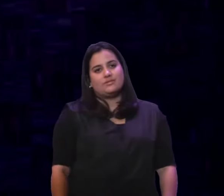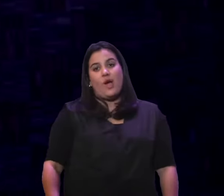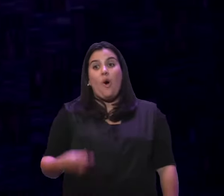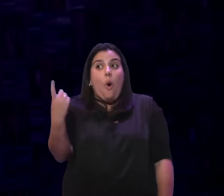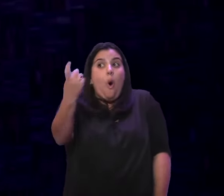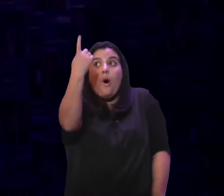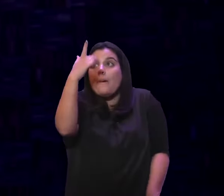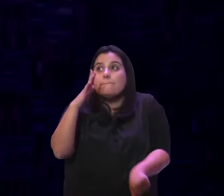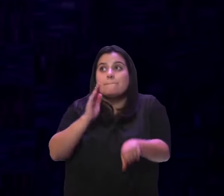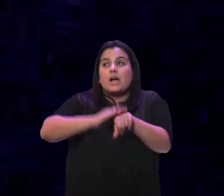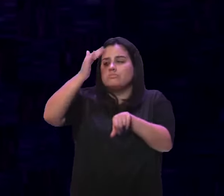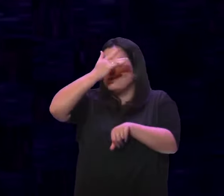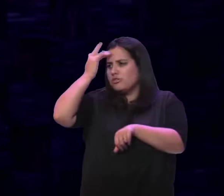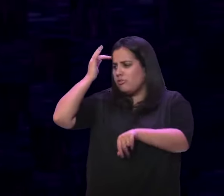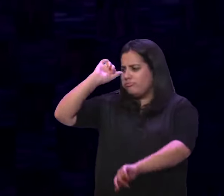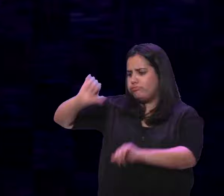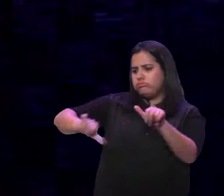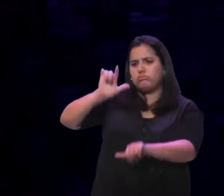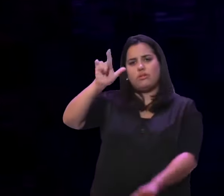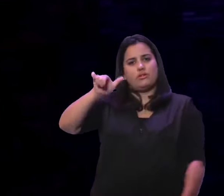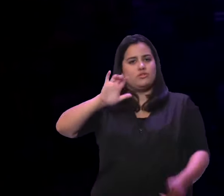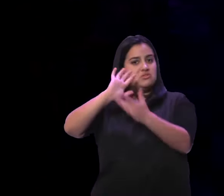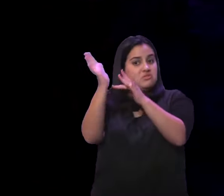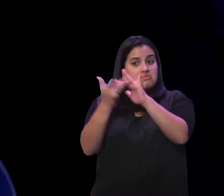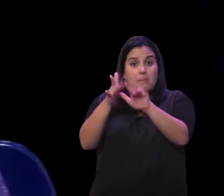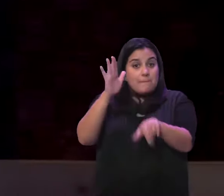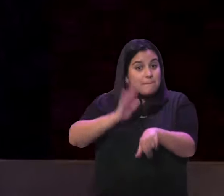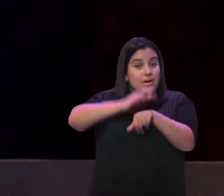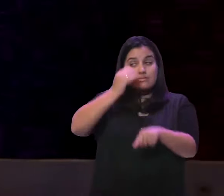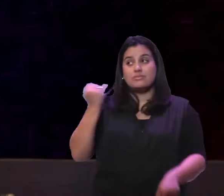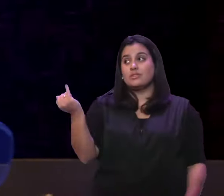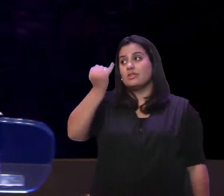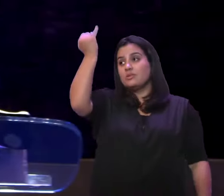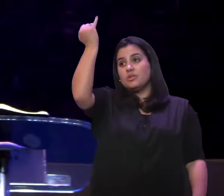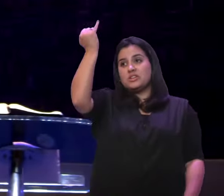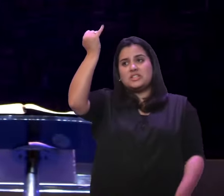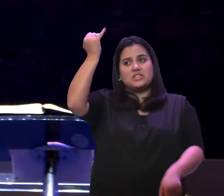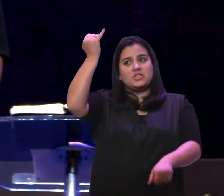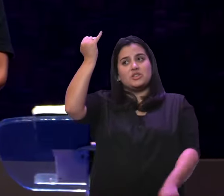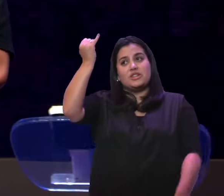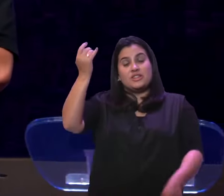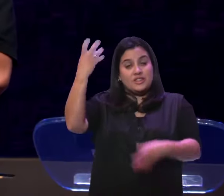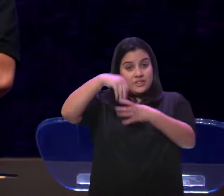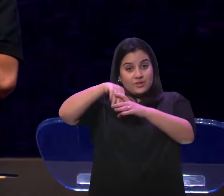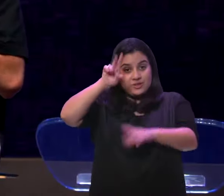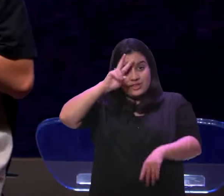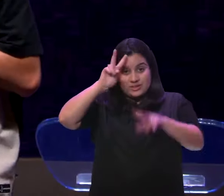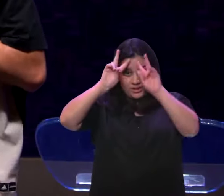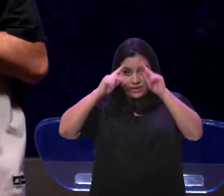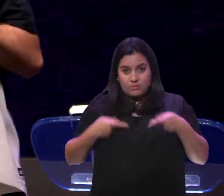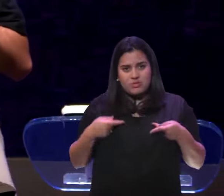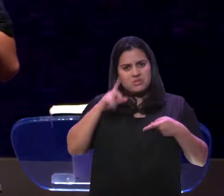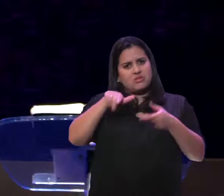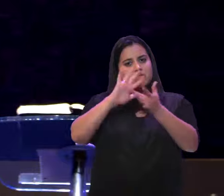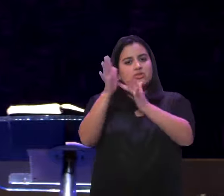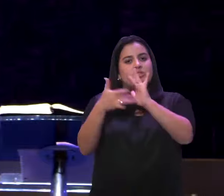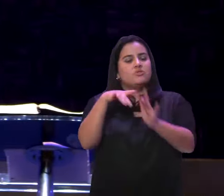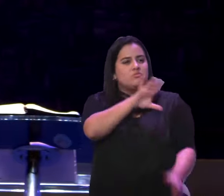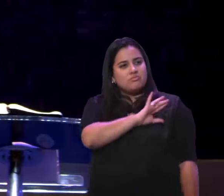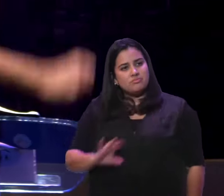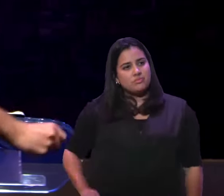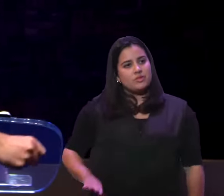revolucionário, não há ninguém mais importante na história da humanidade do que Jesus Cristo, Filho de Deus. A nossa